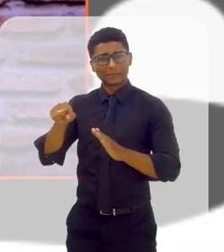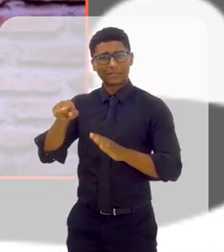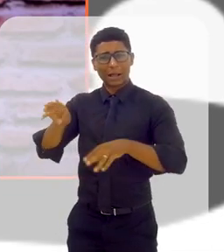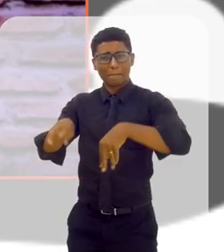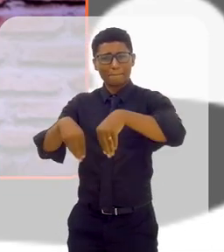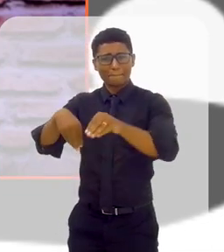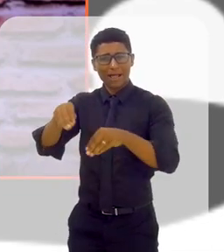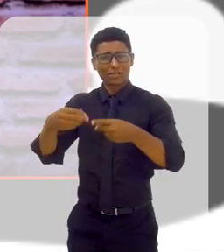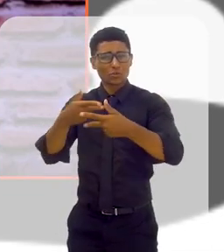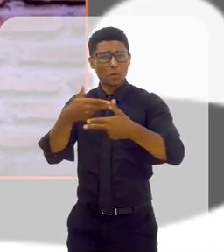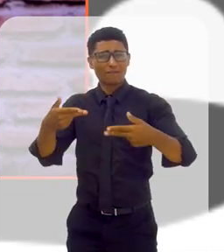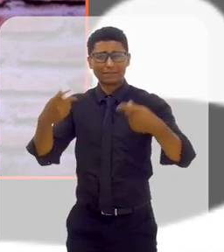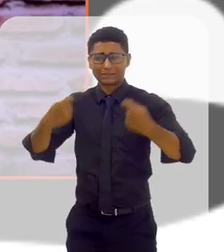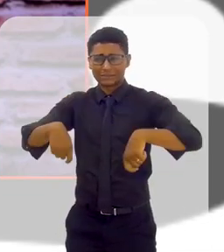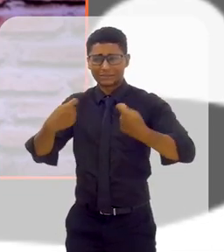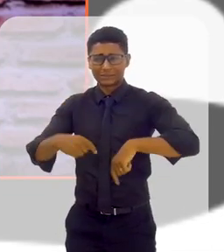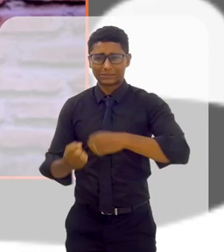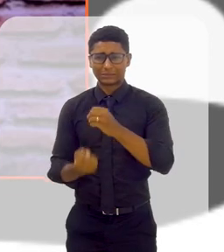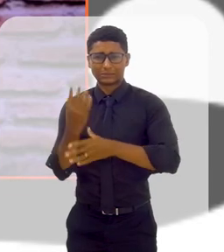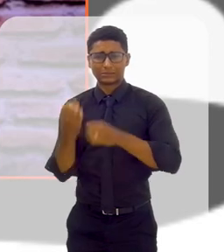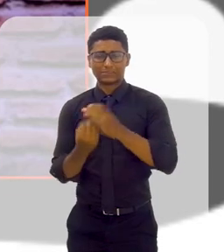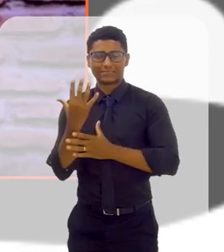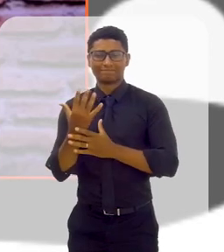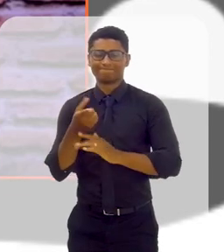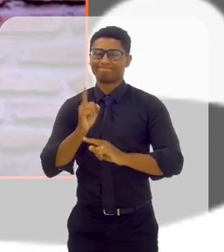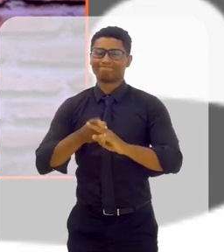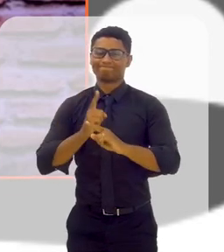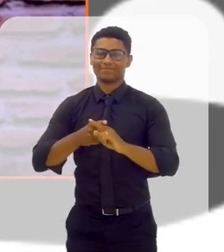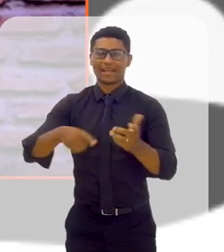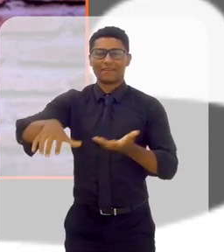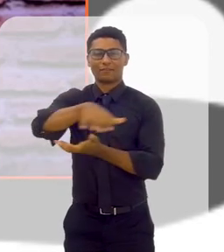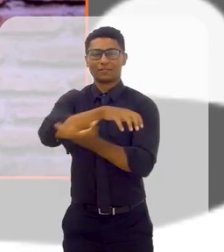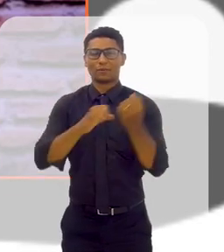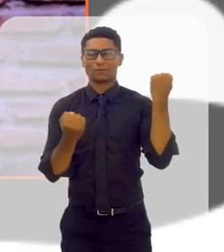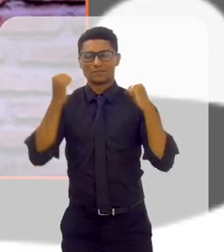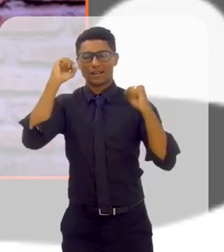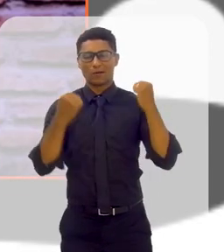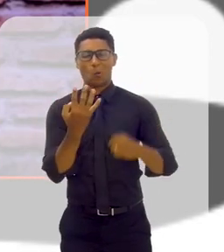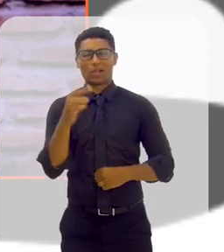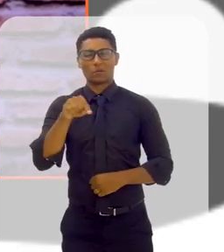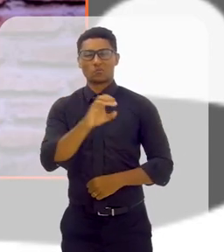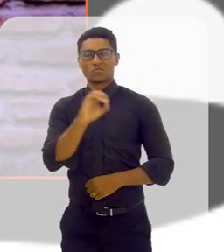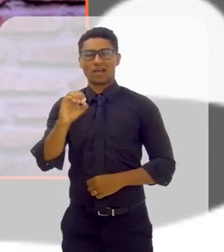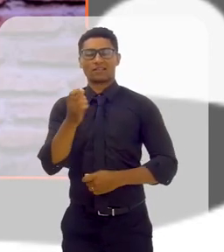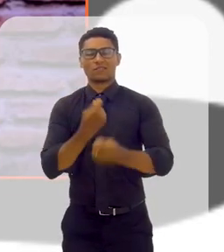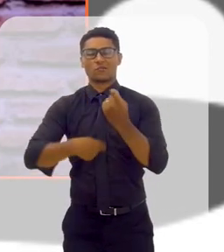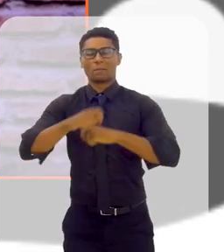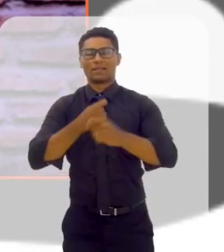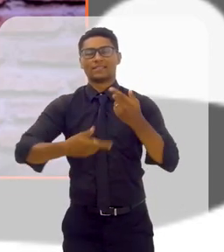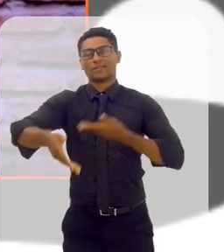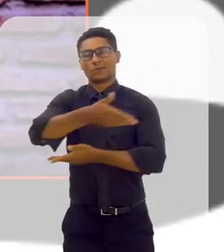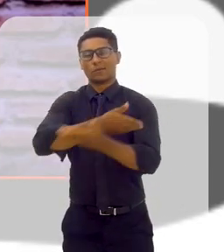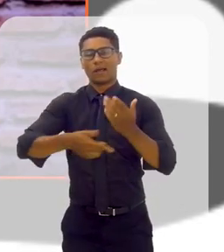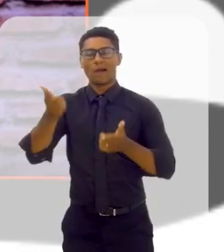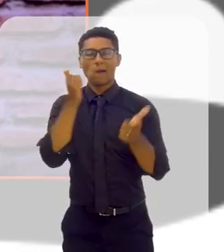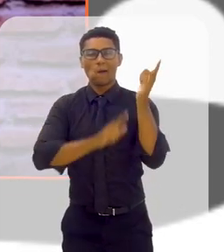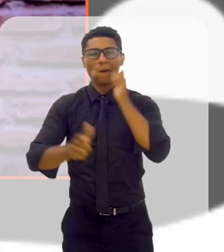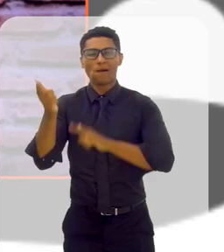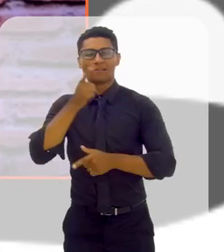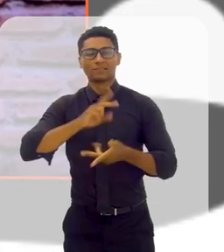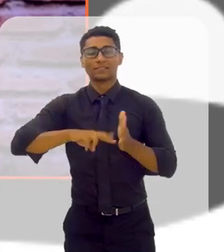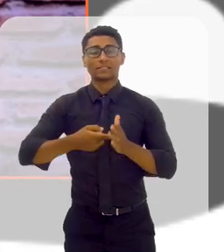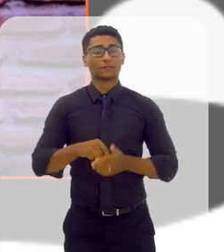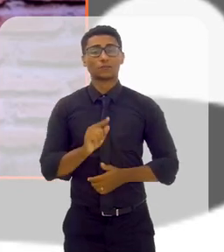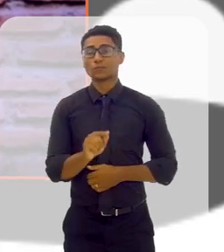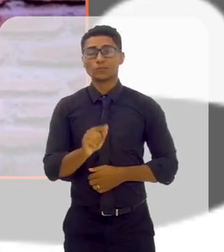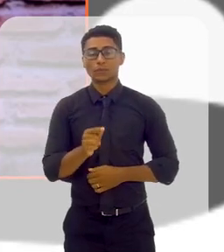matéria-prima todos os dias e isso graças a quarta Revolução Industrial você permitiu uma economia especular O que que